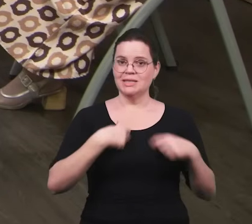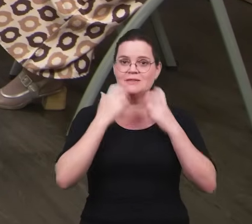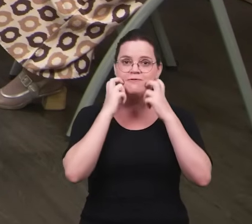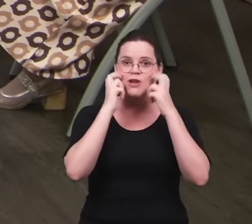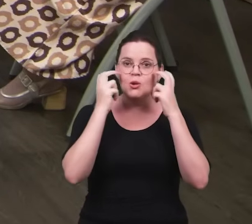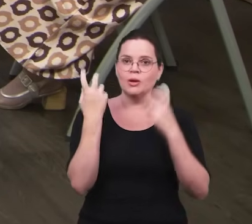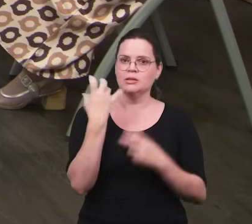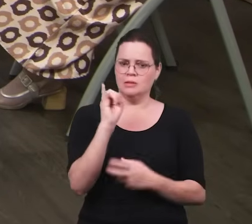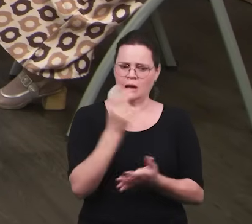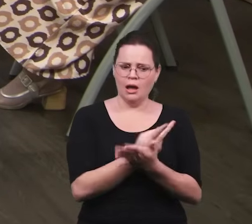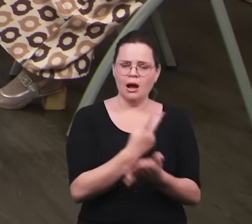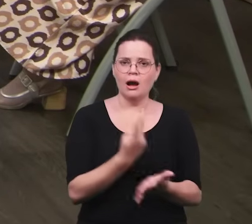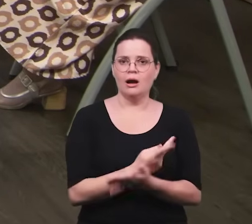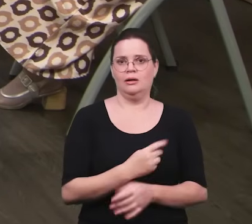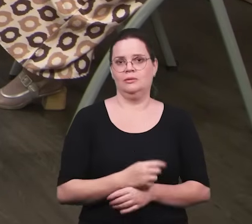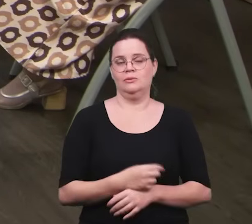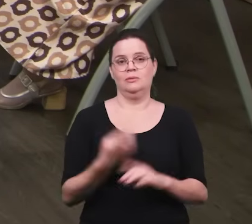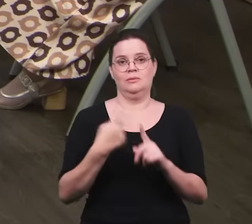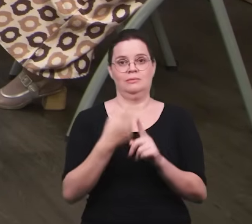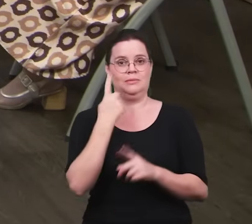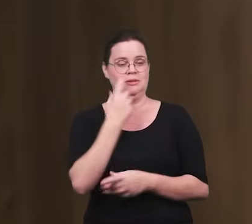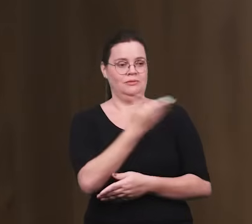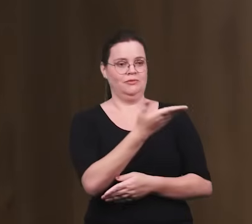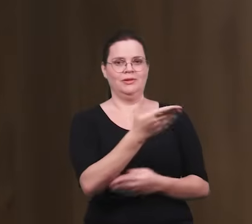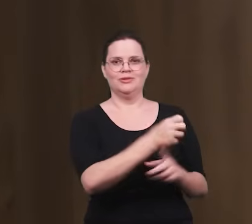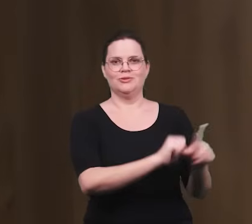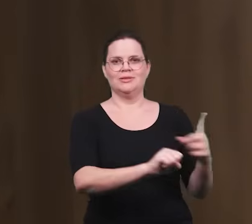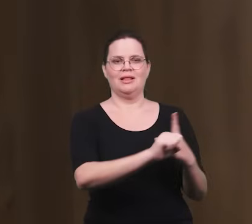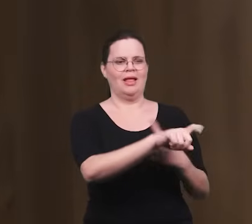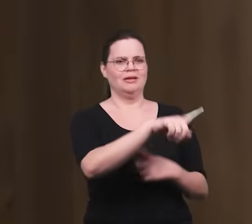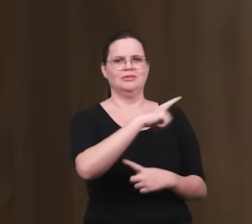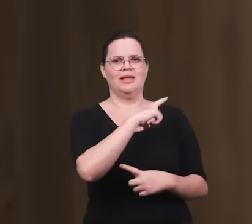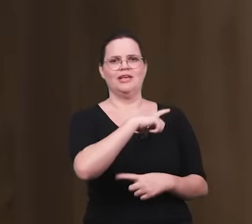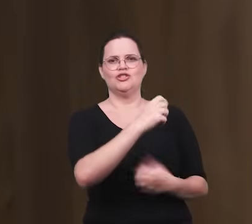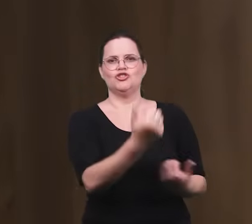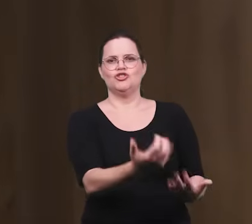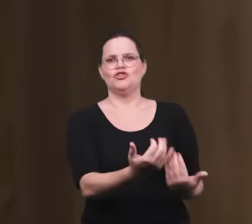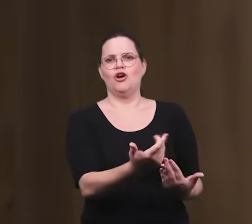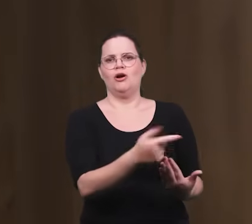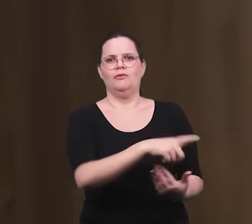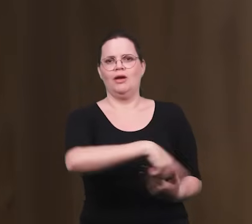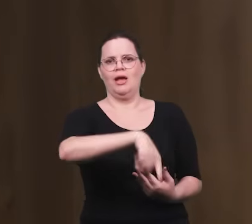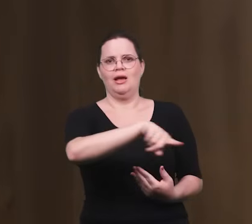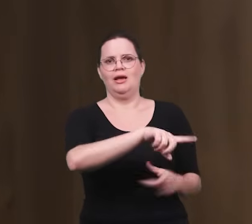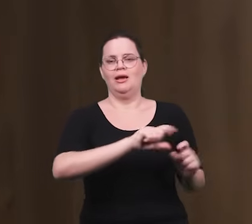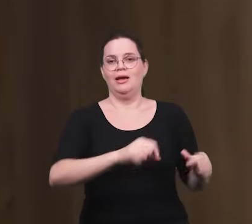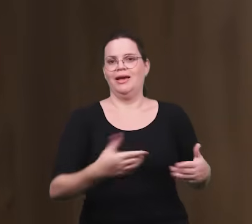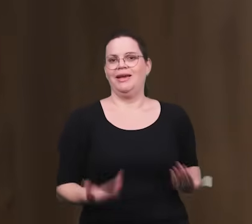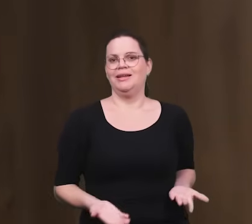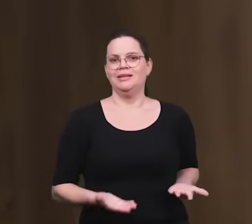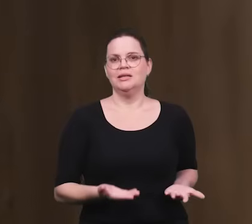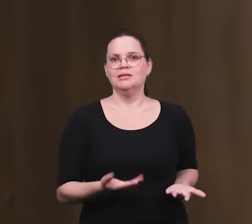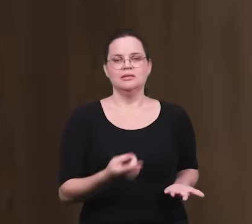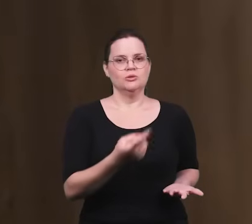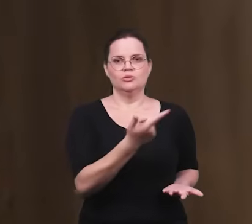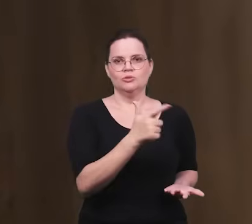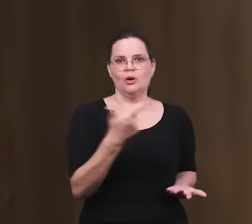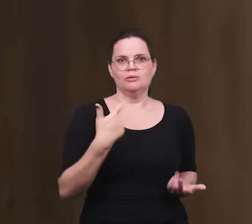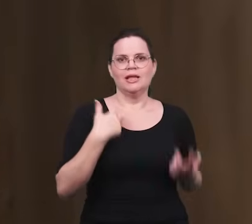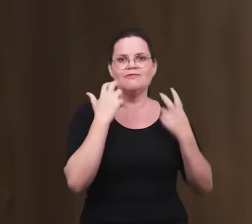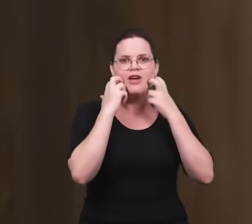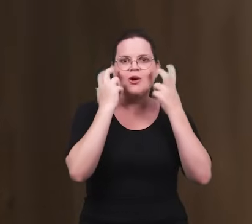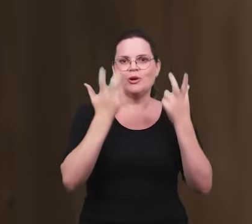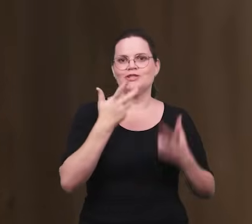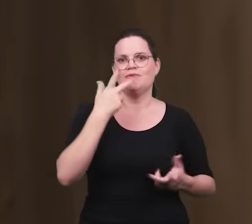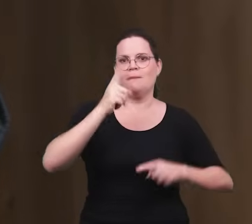mundo hoje, muitos que não têm o amor do Senhor nos seus corações, eles não se envergonham de falar coisas